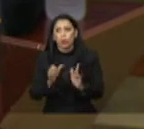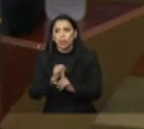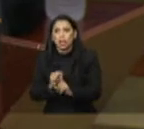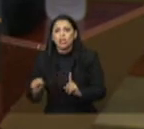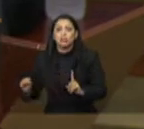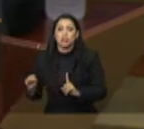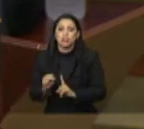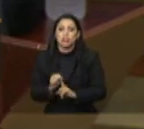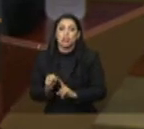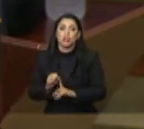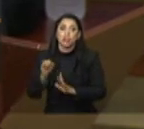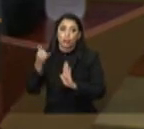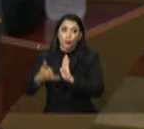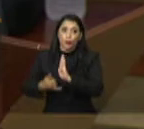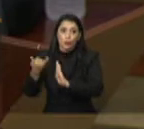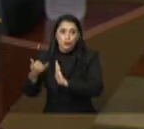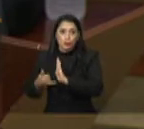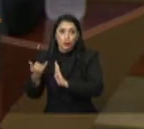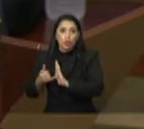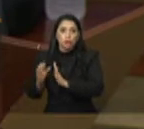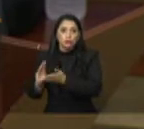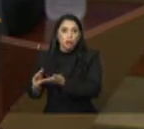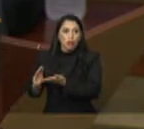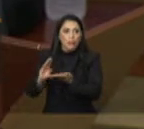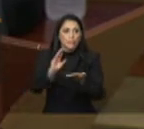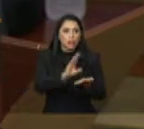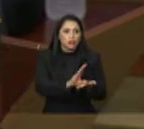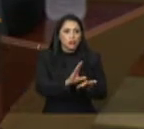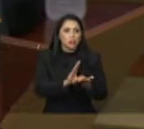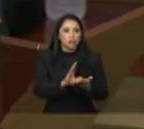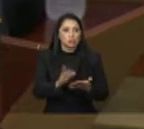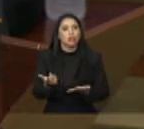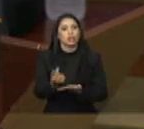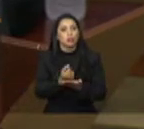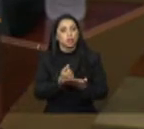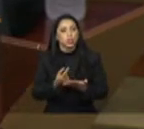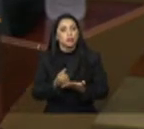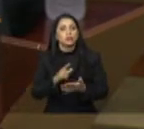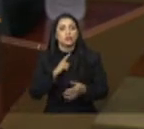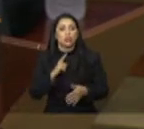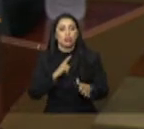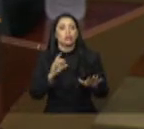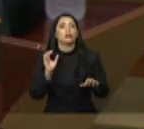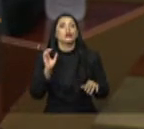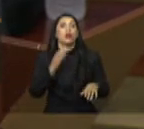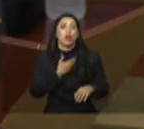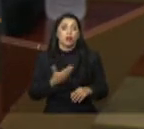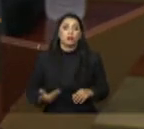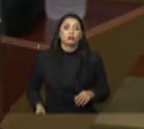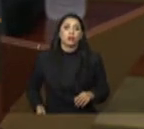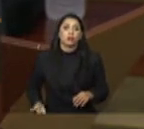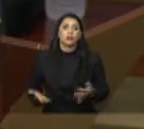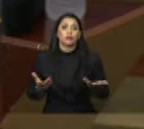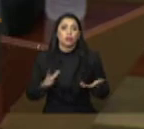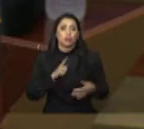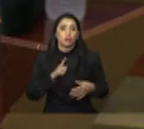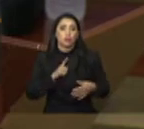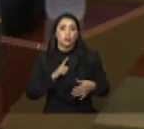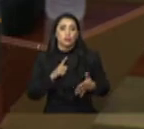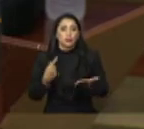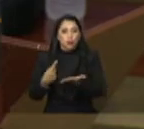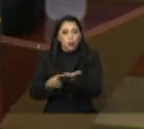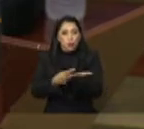através dos impostos com repasse financeiro orçamentário ao estado brasileiro de forma coordenada